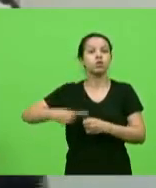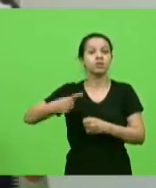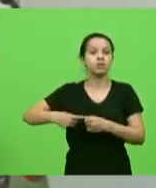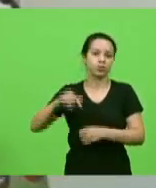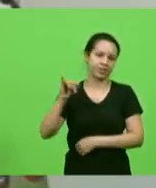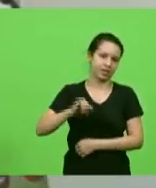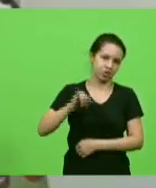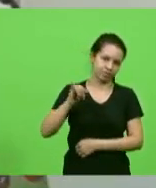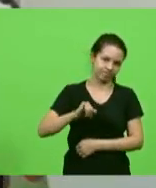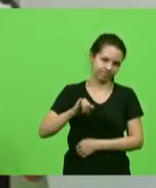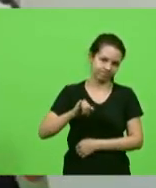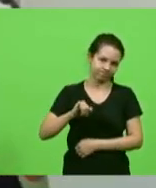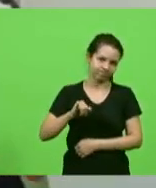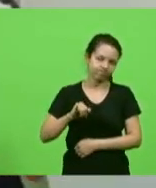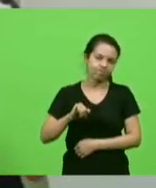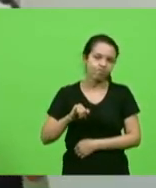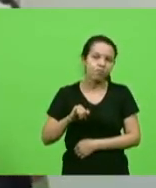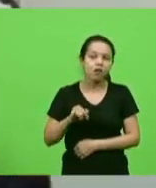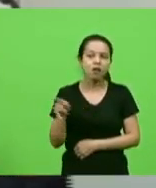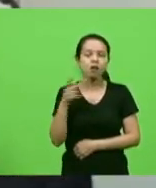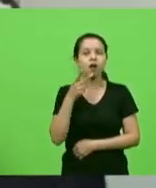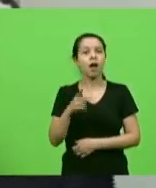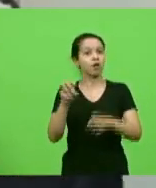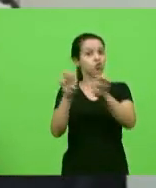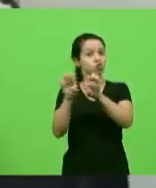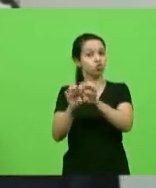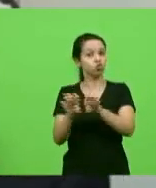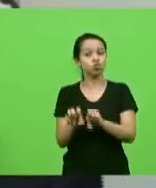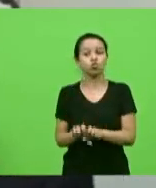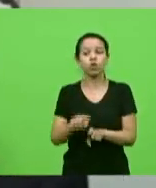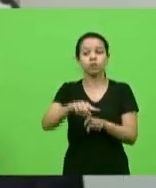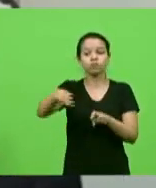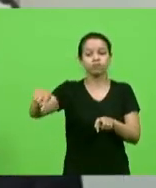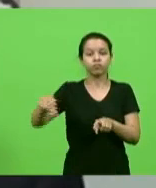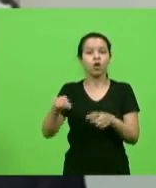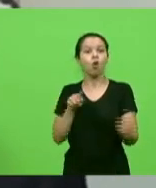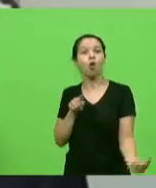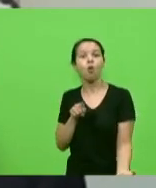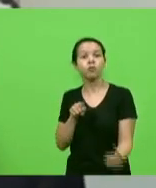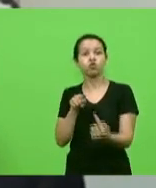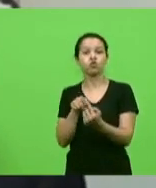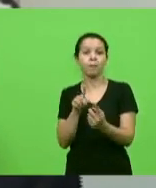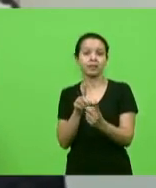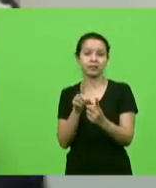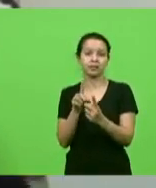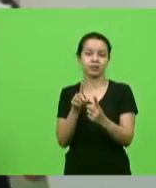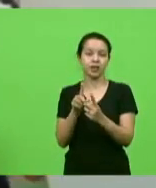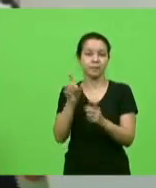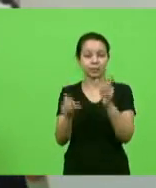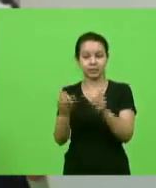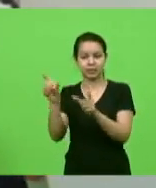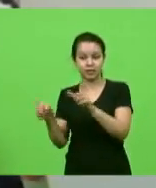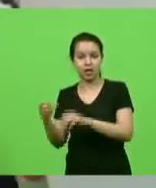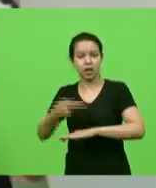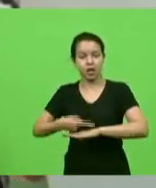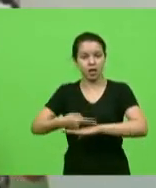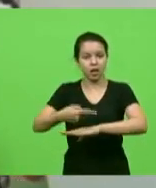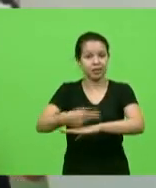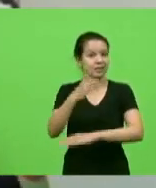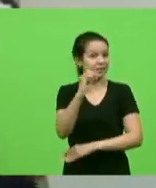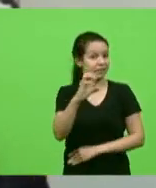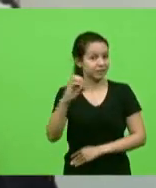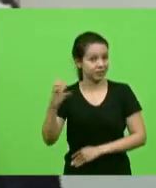Itajaí sendo que a estrutura objetivava o atendimento de pacientes com vídeos com 100 leitos de unidades de terapia intensiva